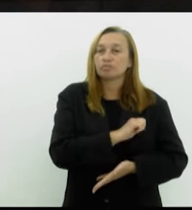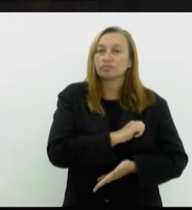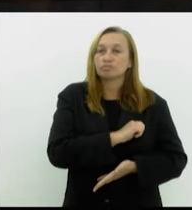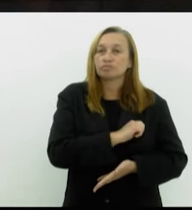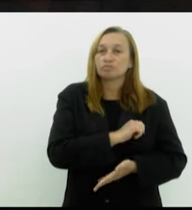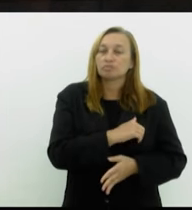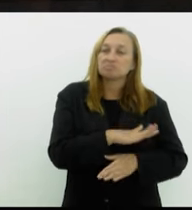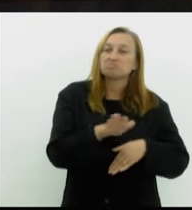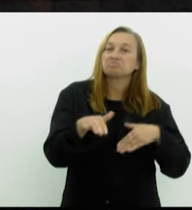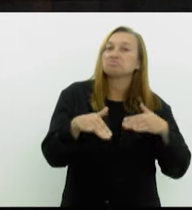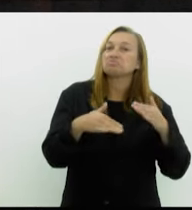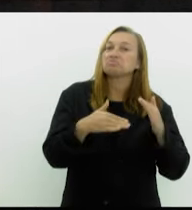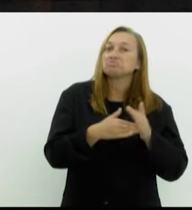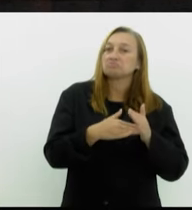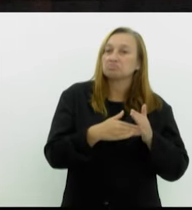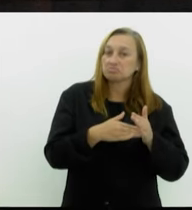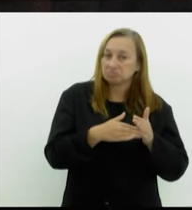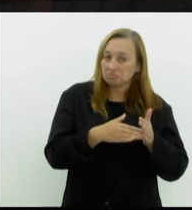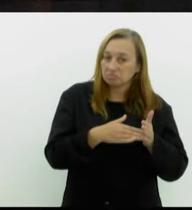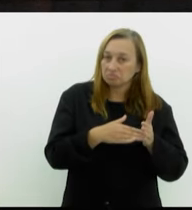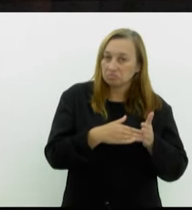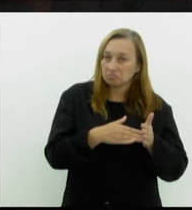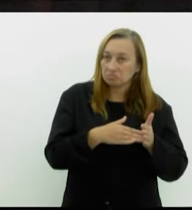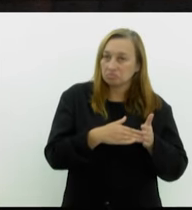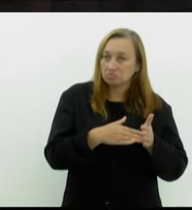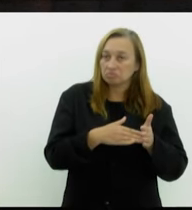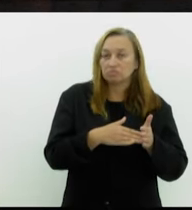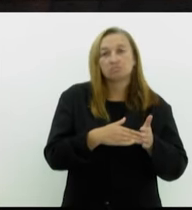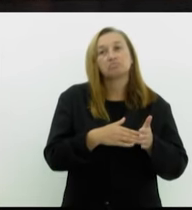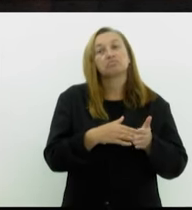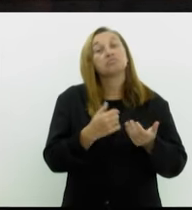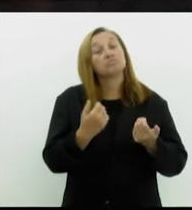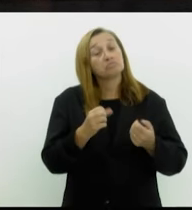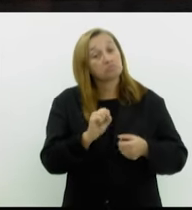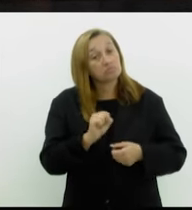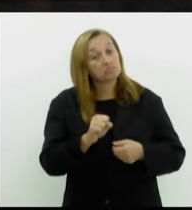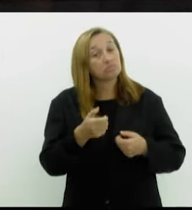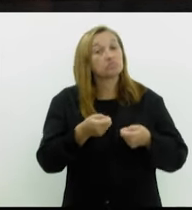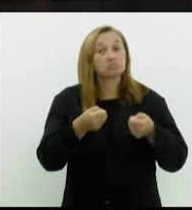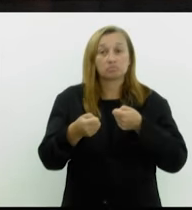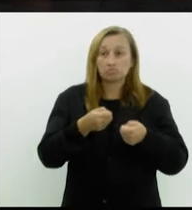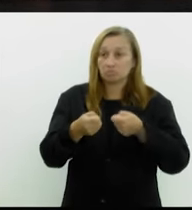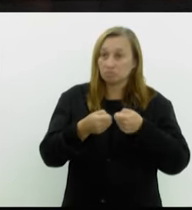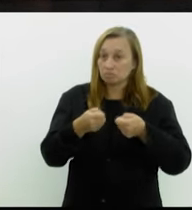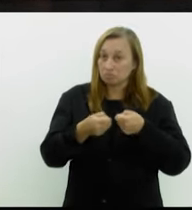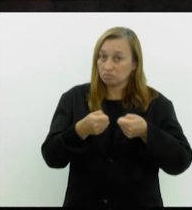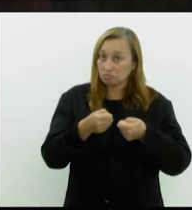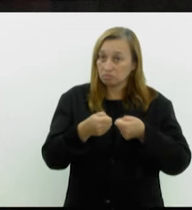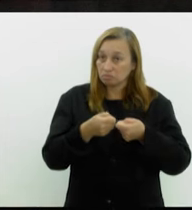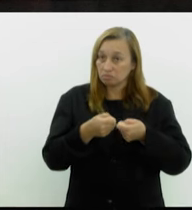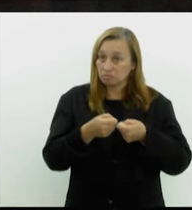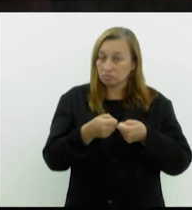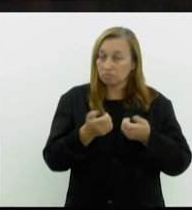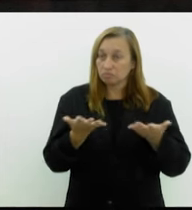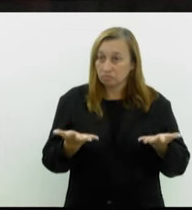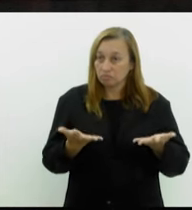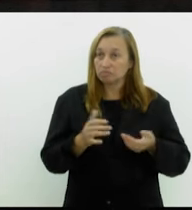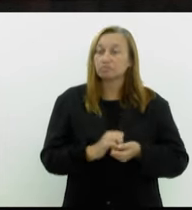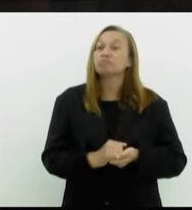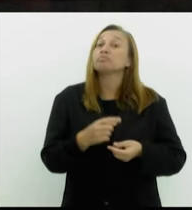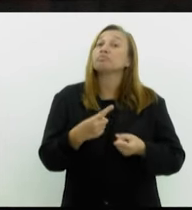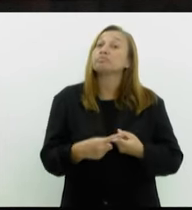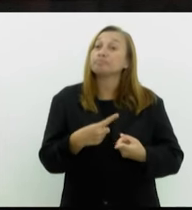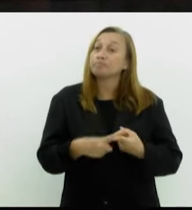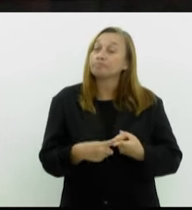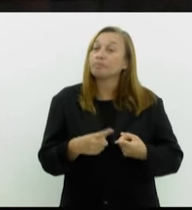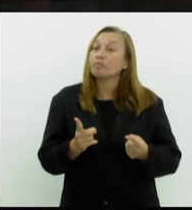torto e a direito. Isto é, de forma aleatória. Até porque